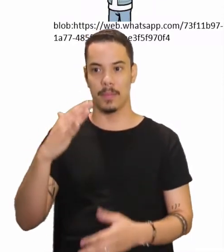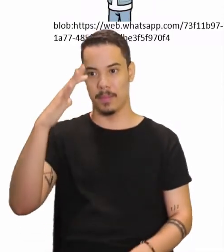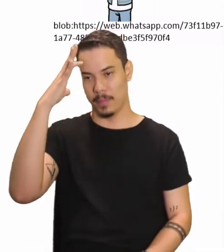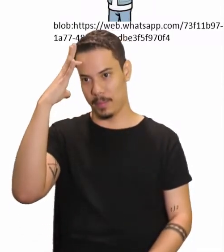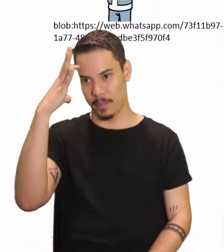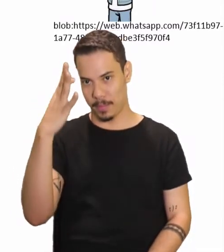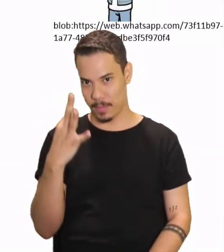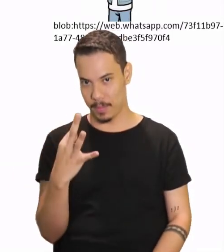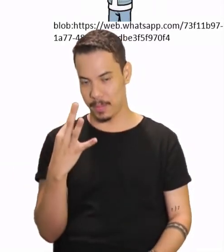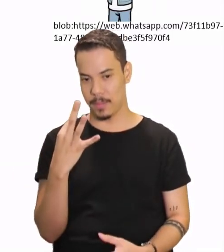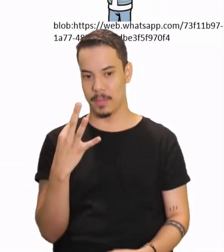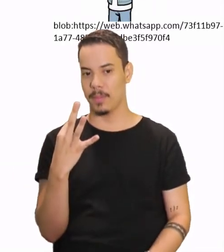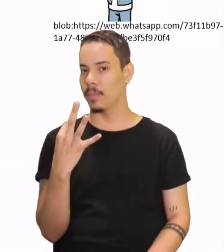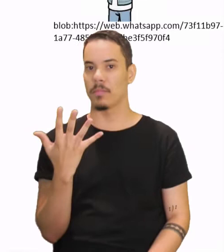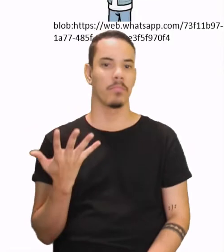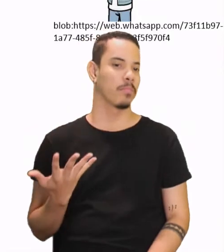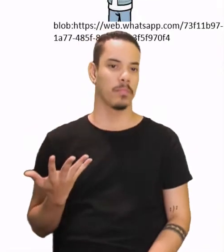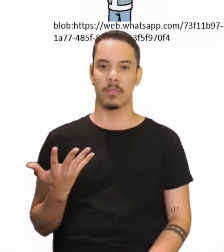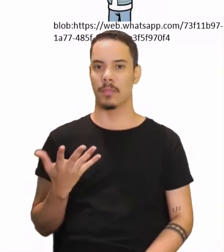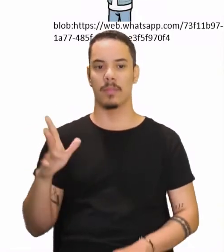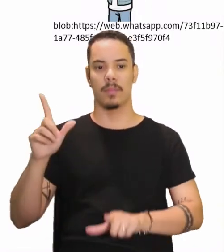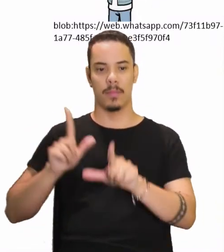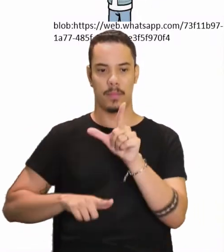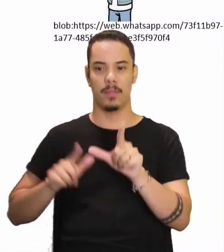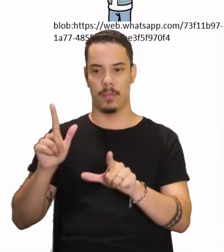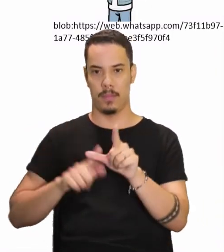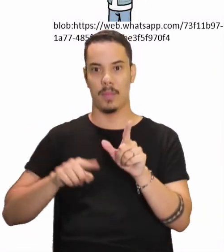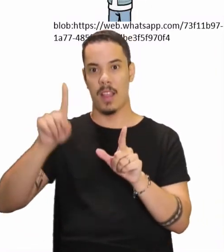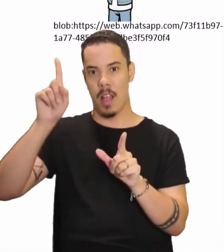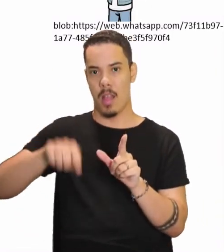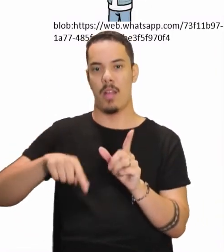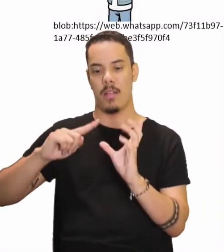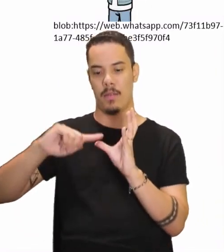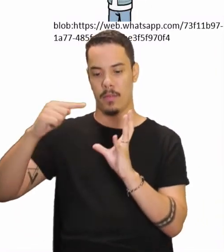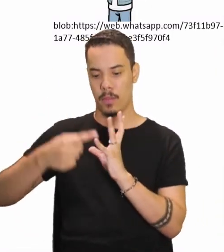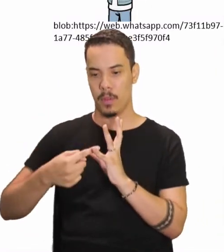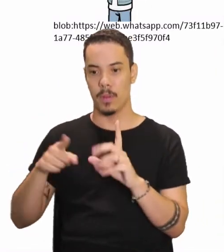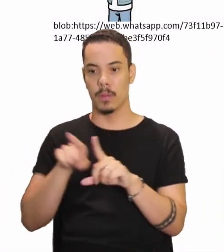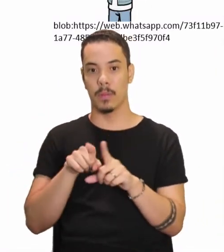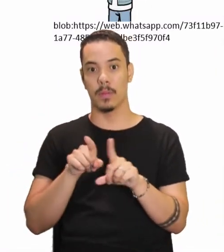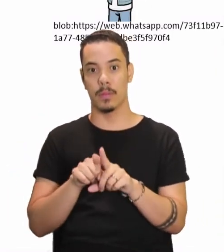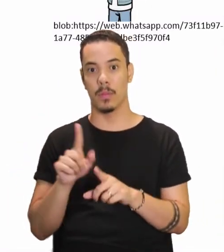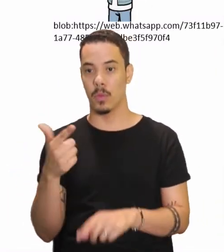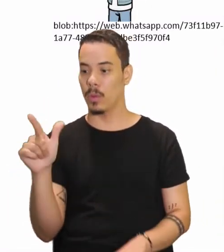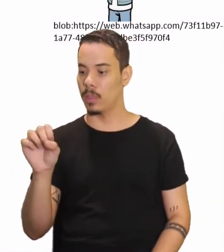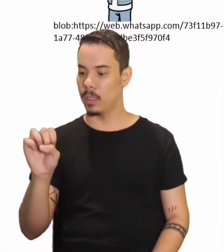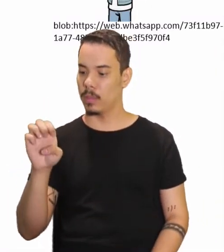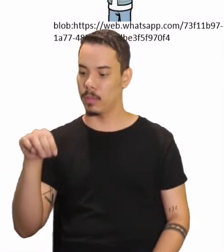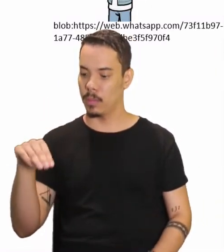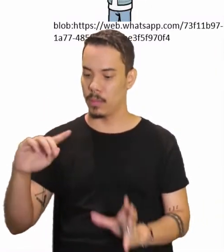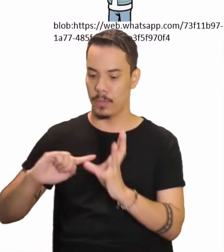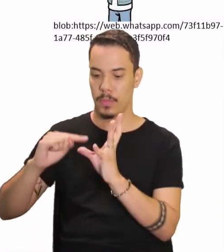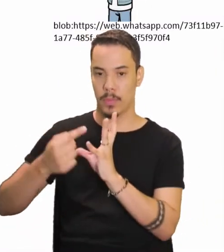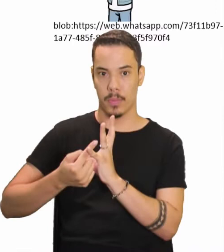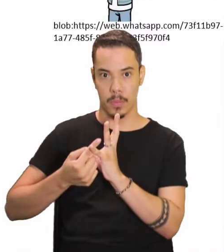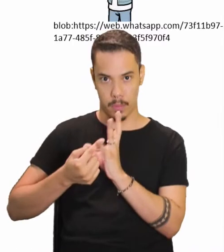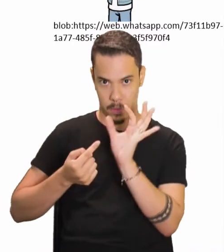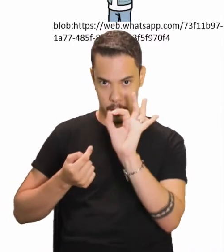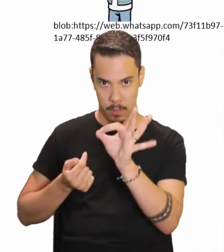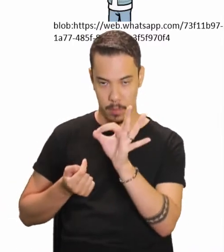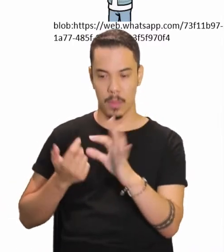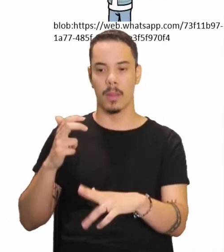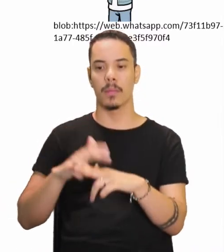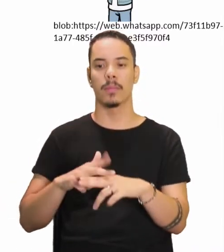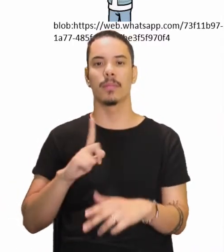entendimento de que a letra A é a vogal e a letra I é a semivogal, tá certo? Então vejam só,